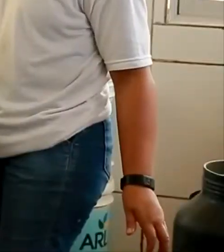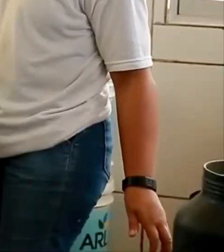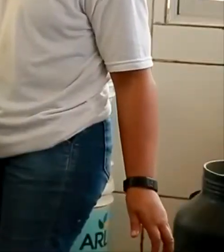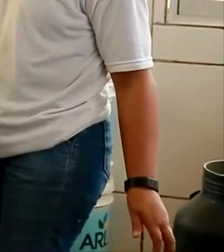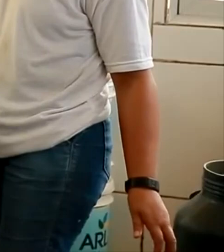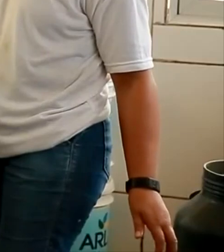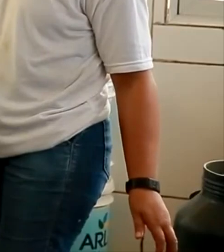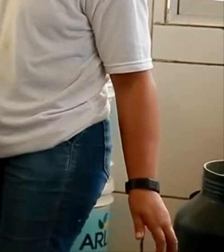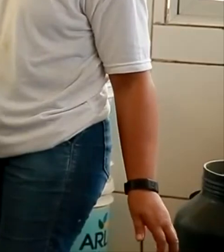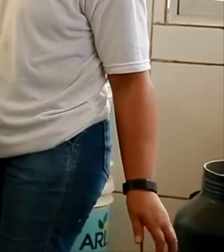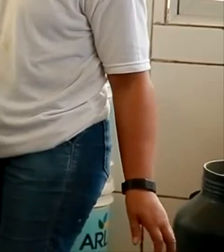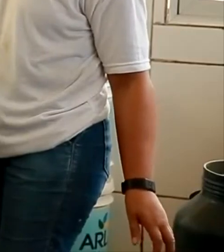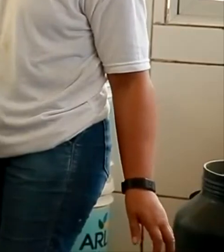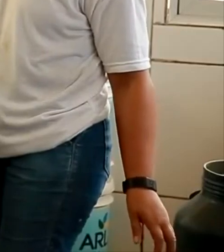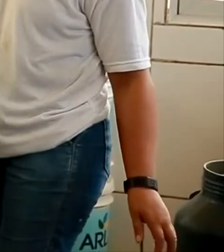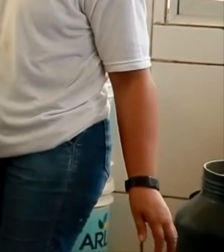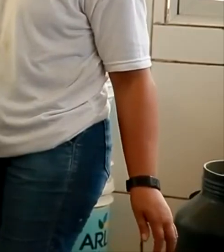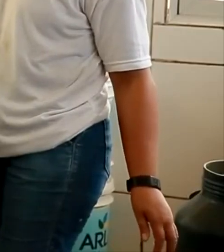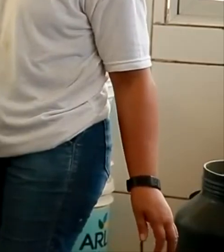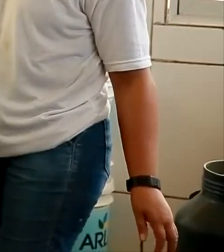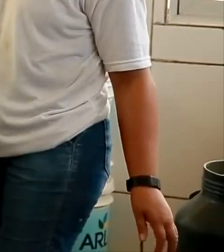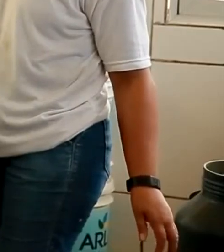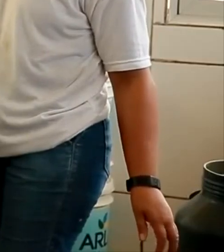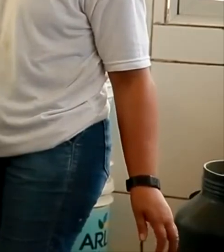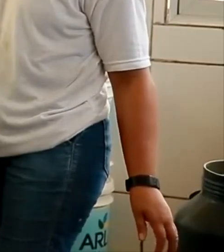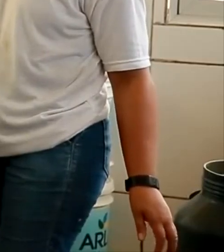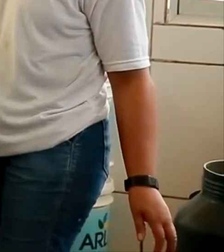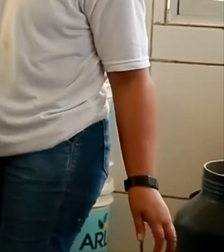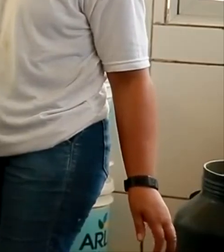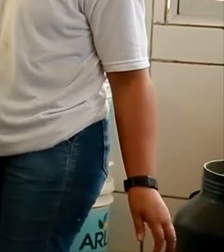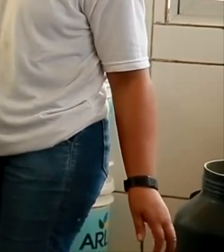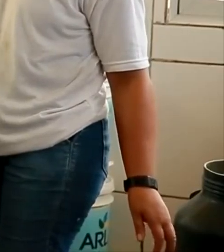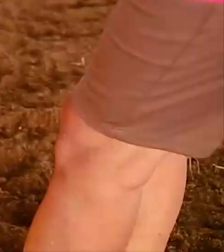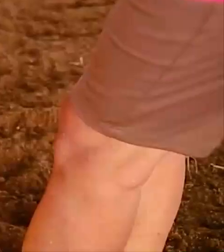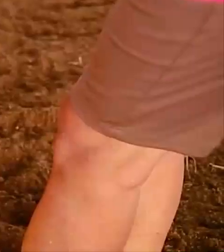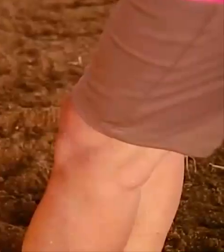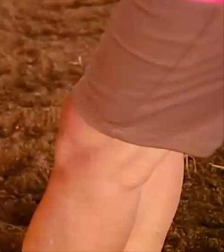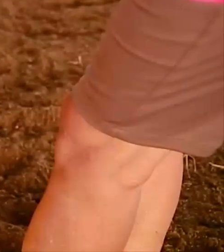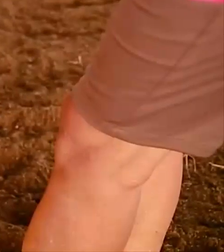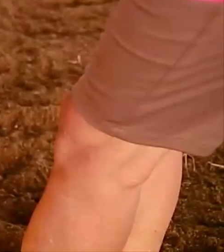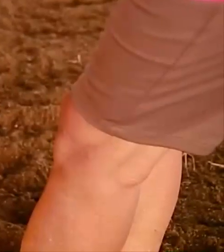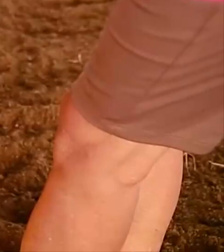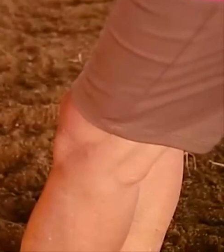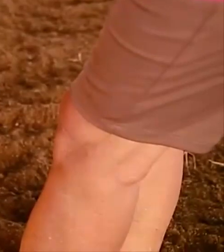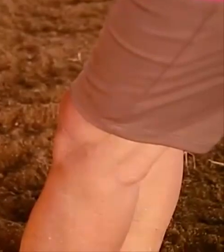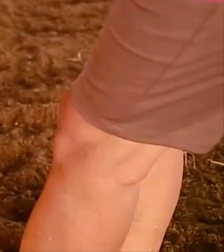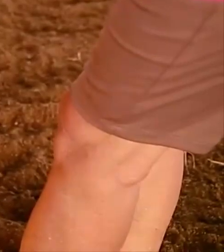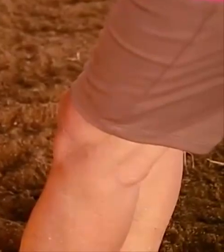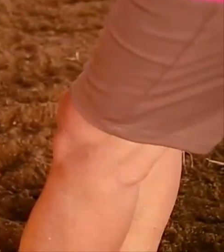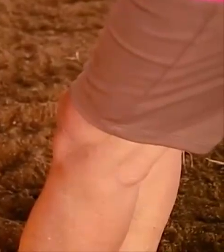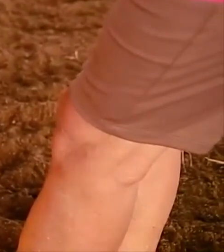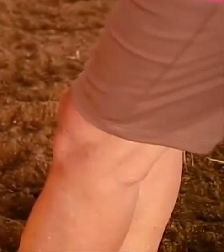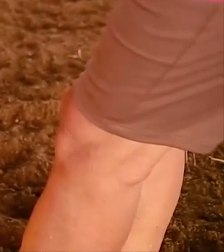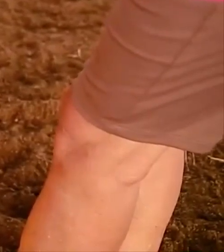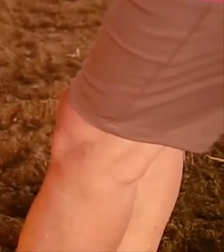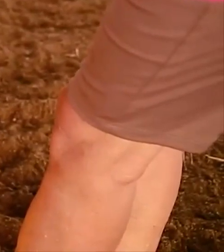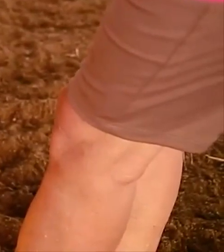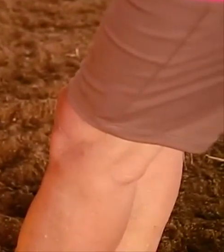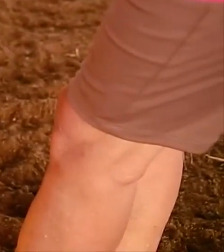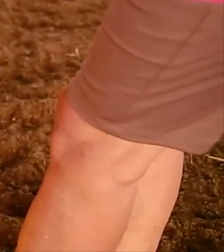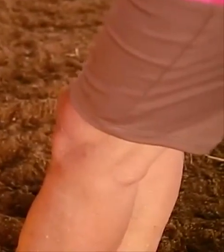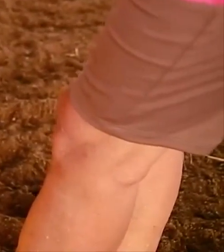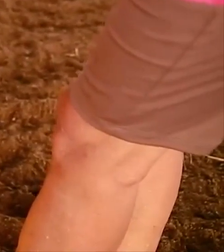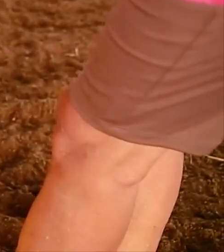leite usado na produção do queijo é produzido pelas vacas da propriedade e parte comprado de produtores